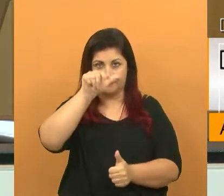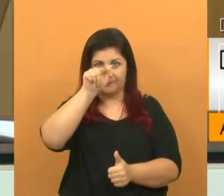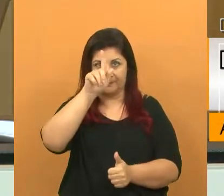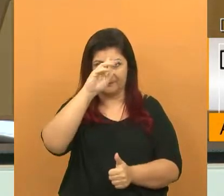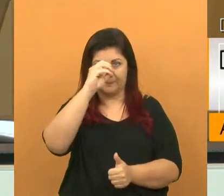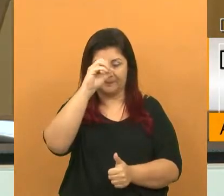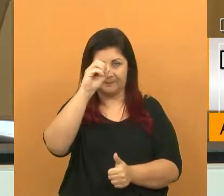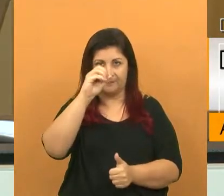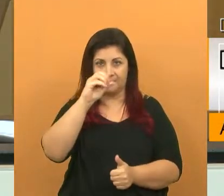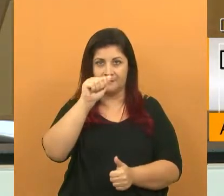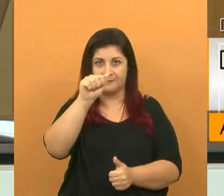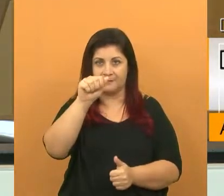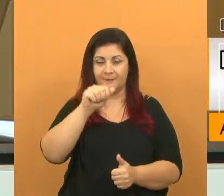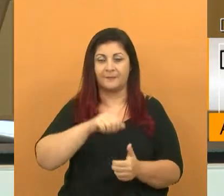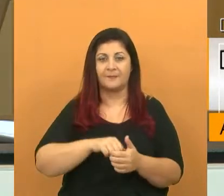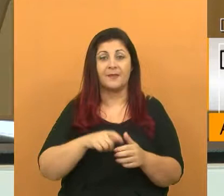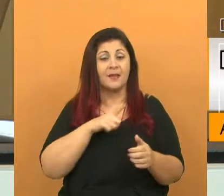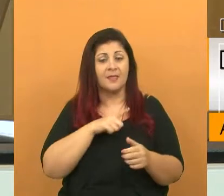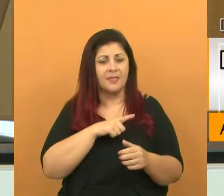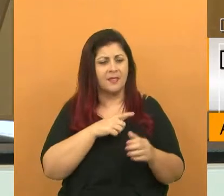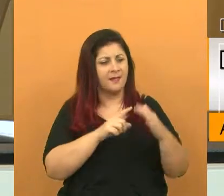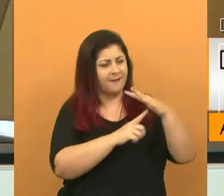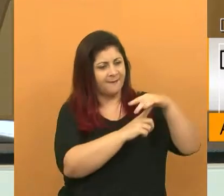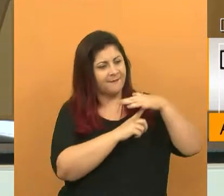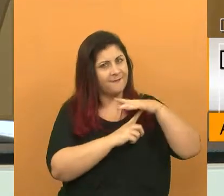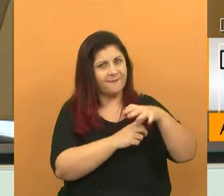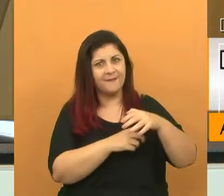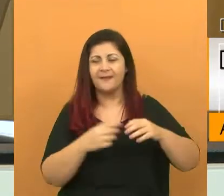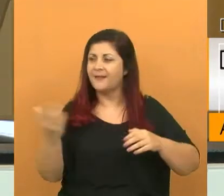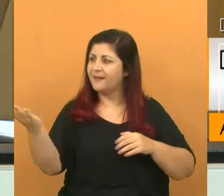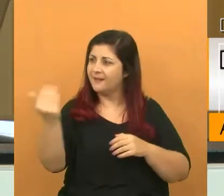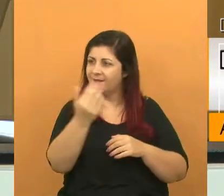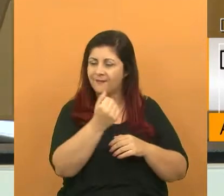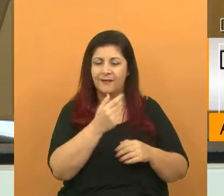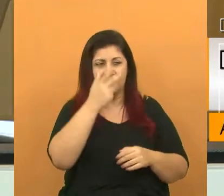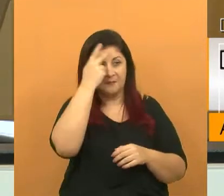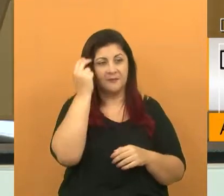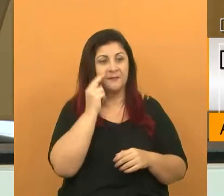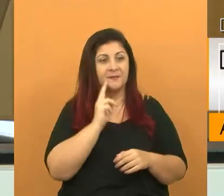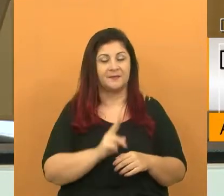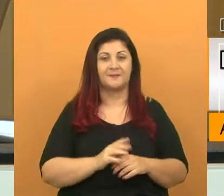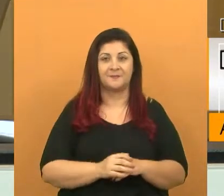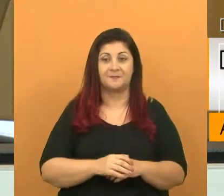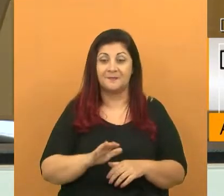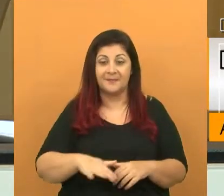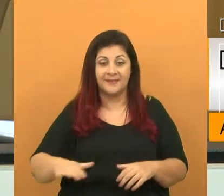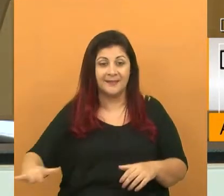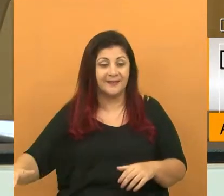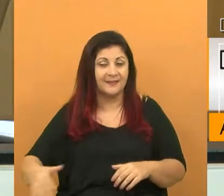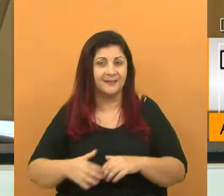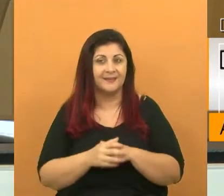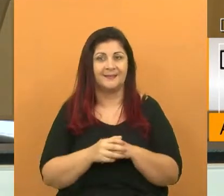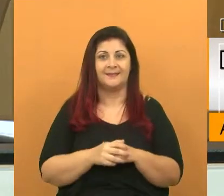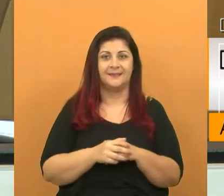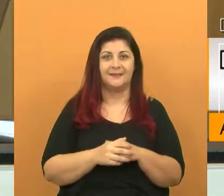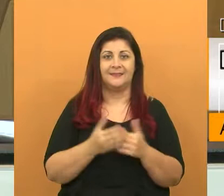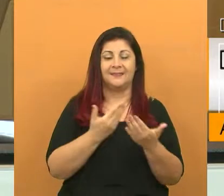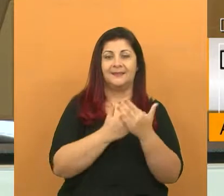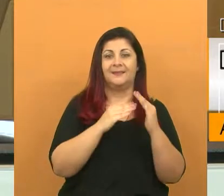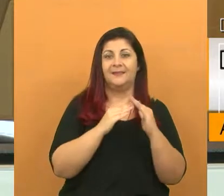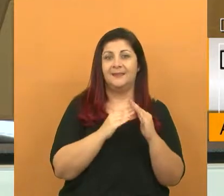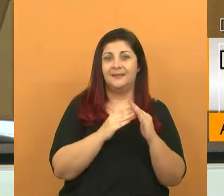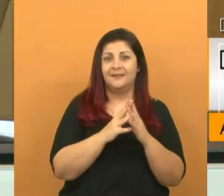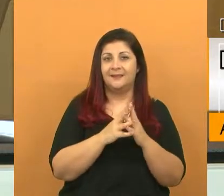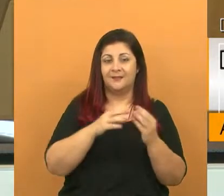califórnia acontece a feira de artesanato que leva os moradores para lá as crianças lá das escolas